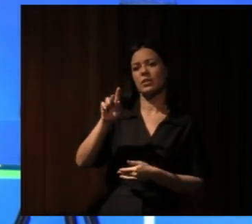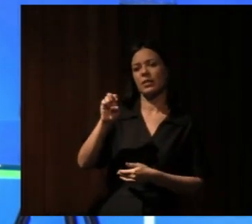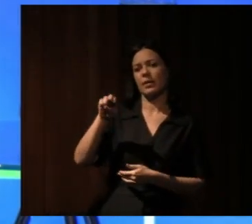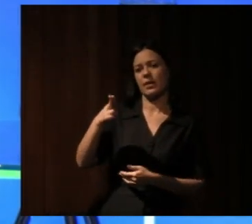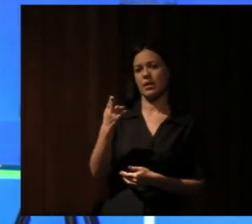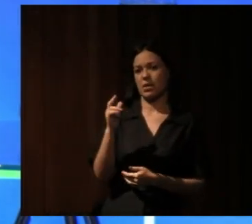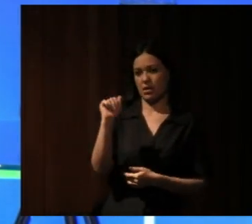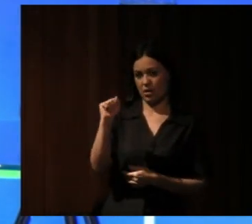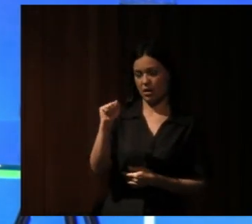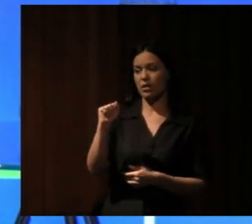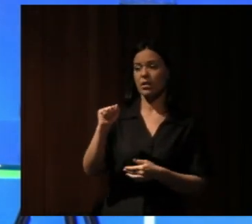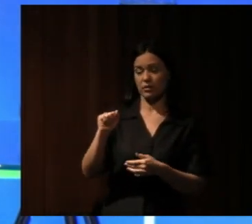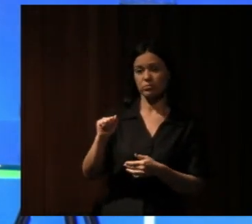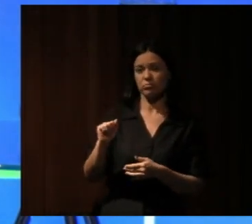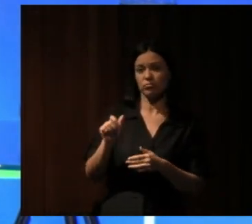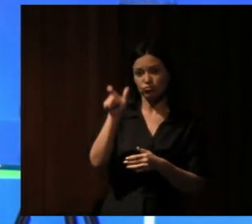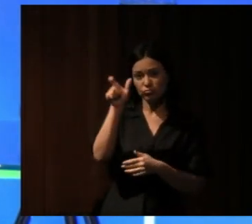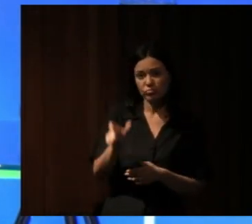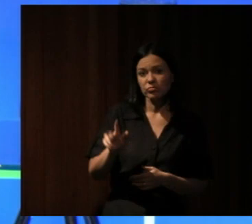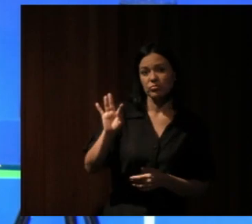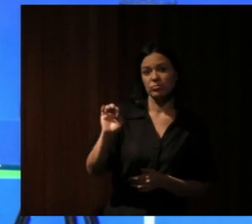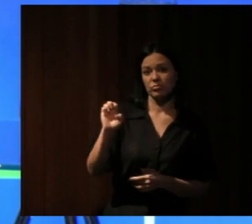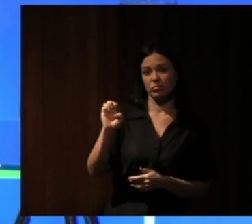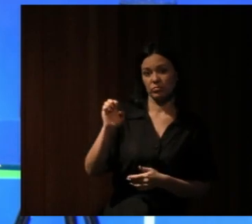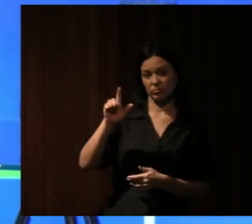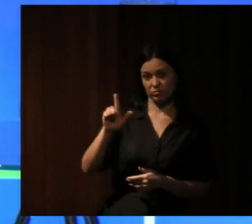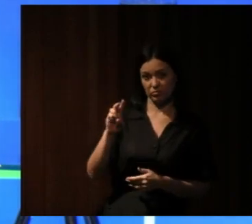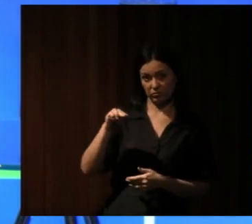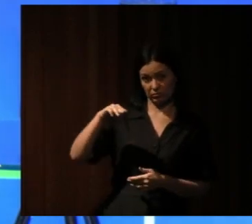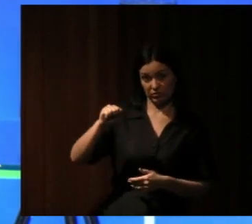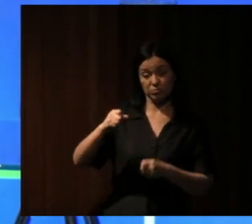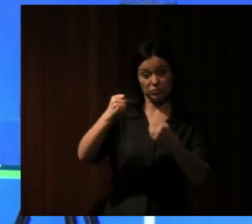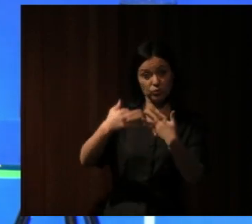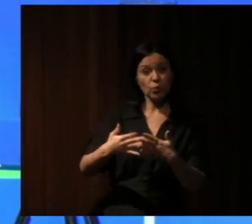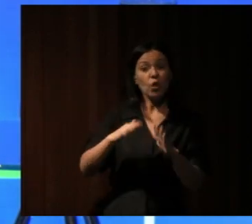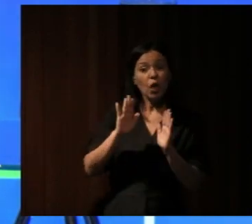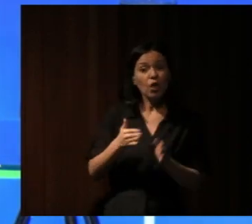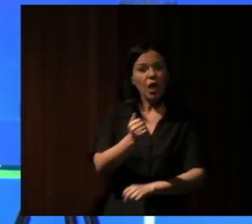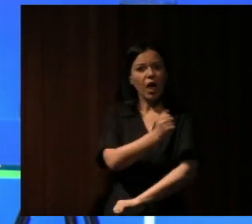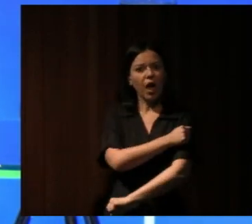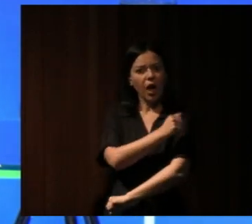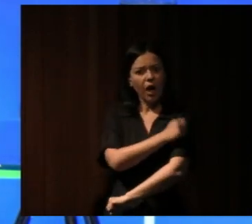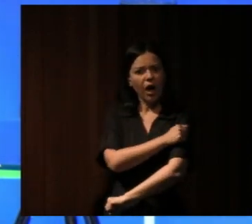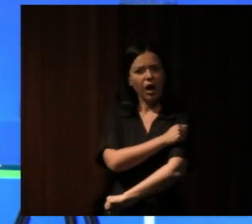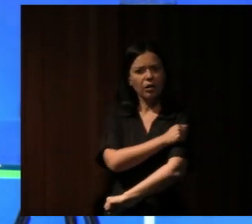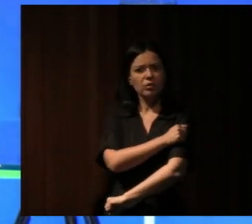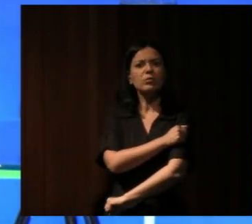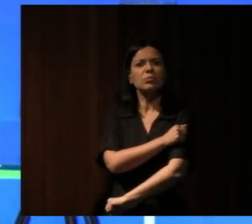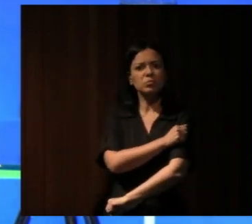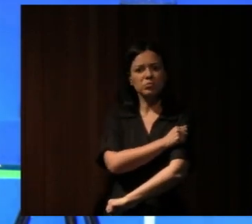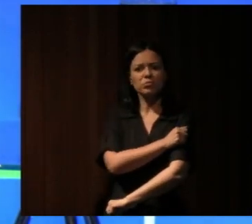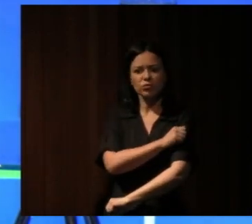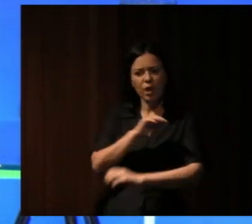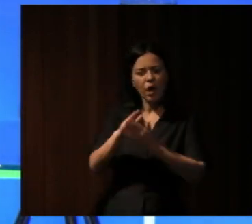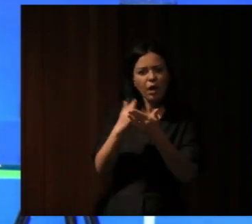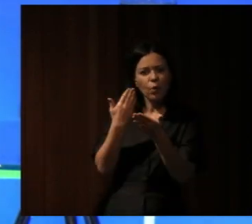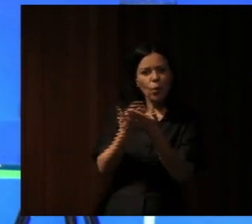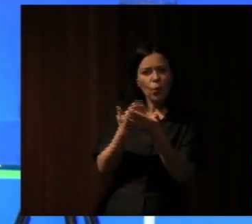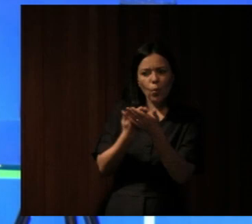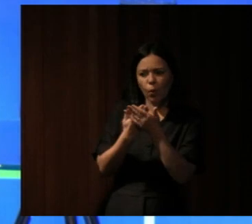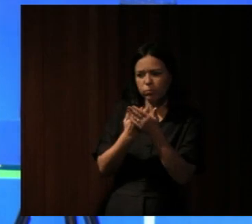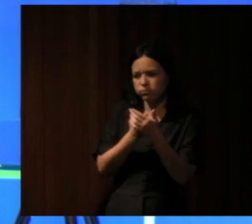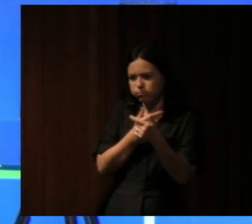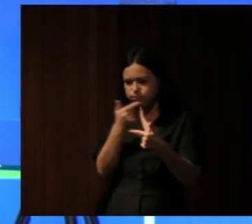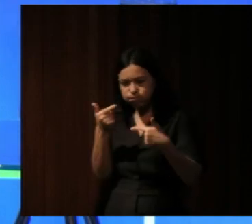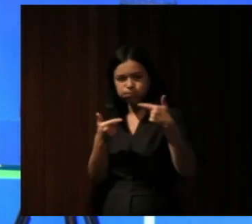Telma citou aqui falando que o aluno tentou fazer um ataque com uma besta né dentro da escola eh a escola